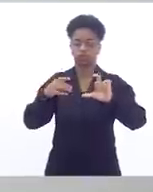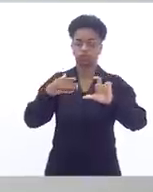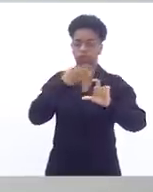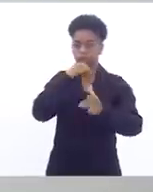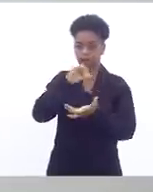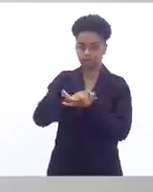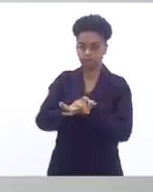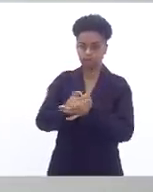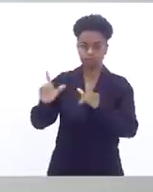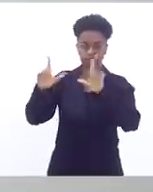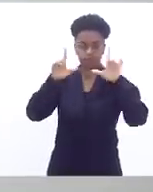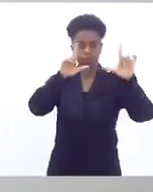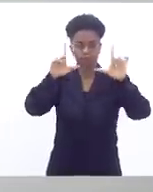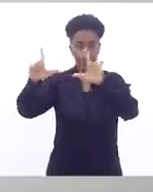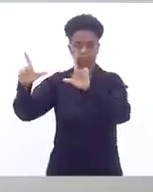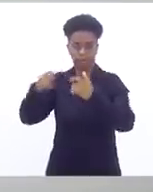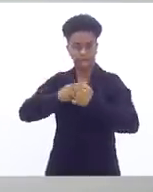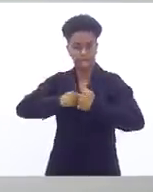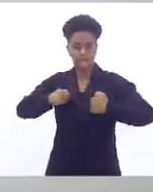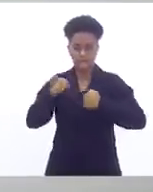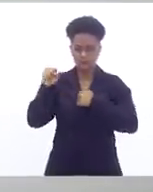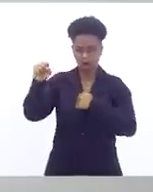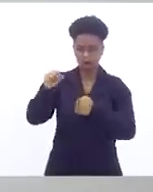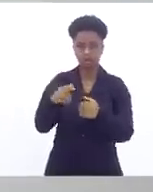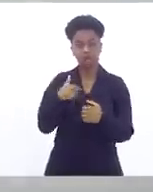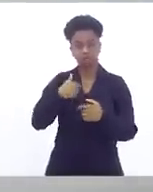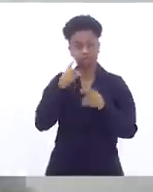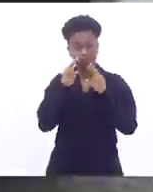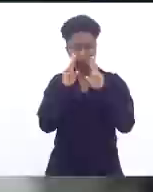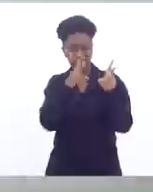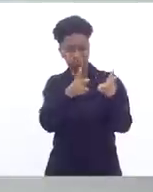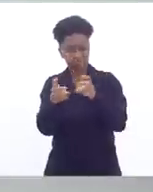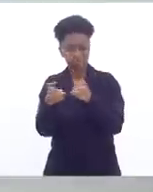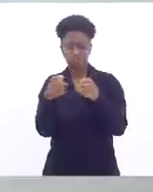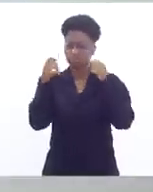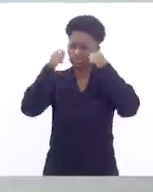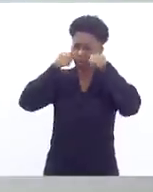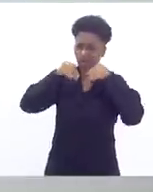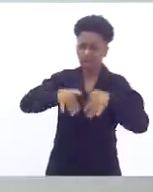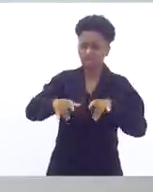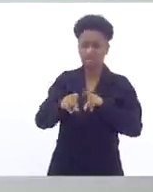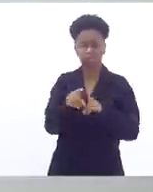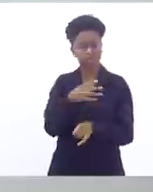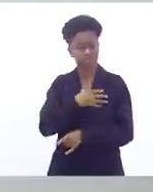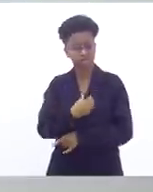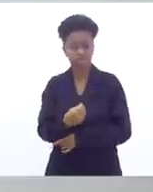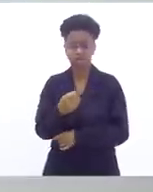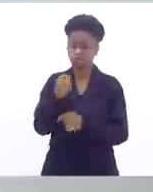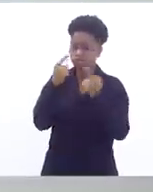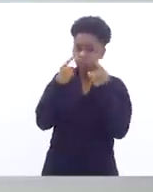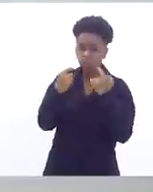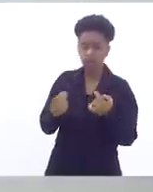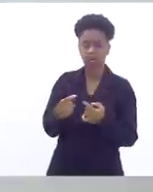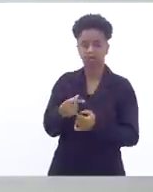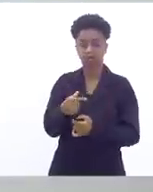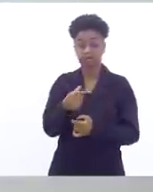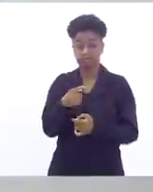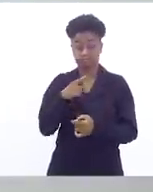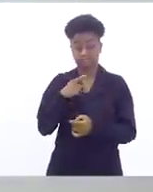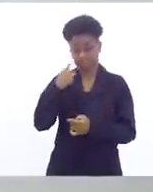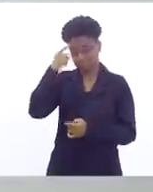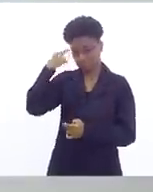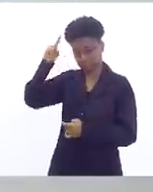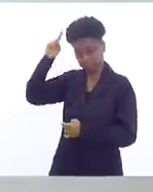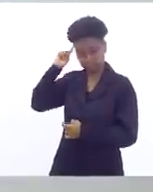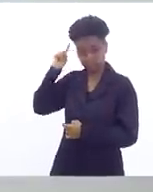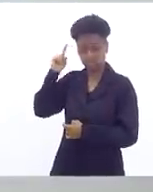e eu vi a mãe chorando muito a filha chorando muito semana que passou todos viram